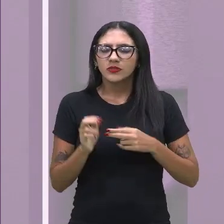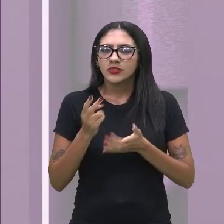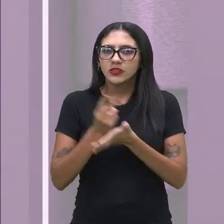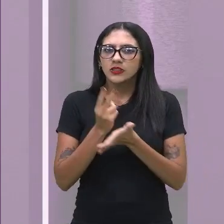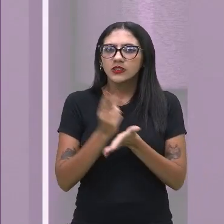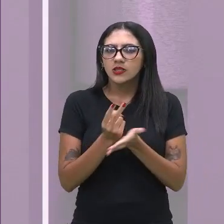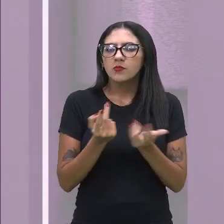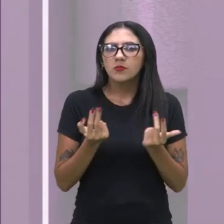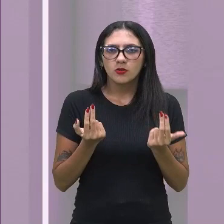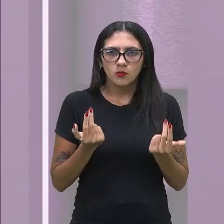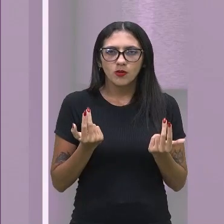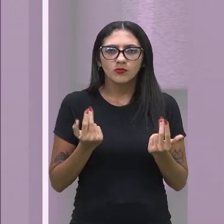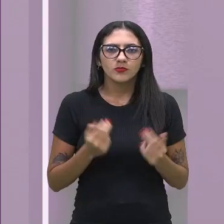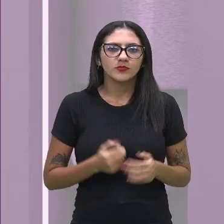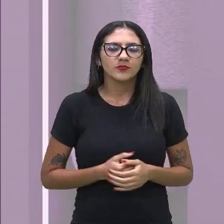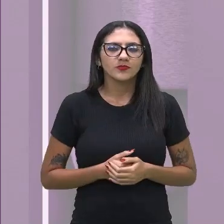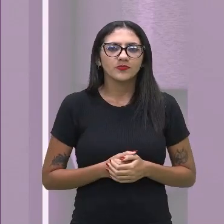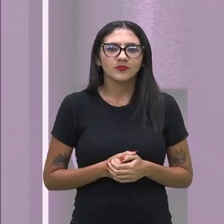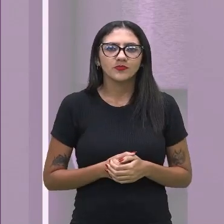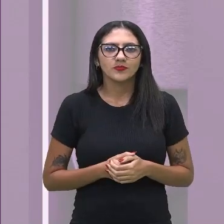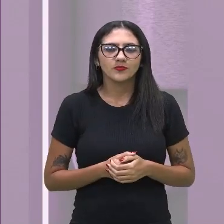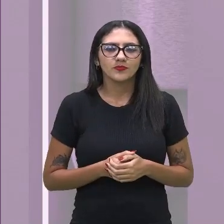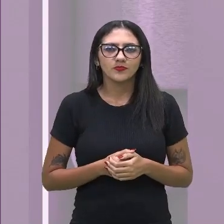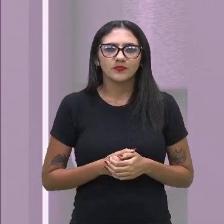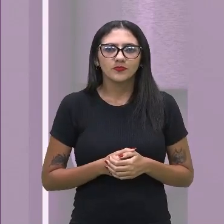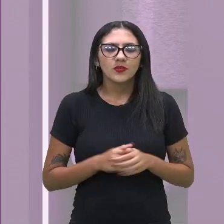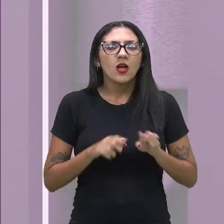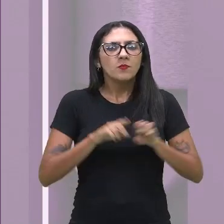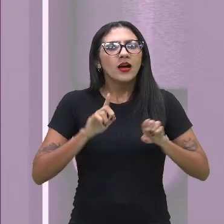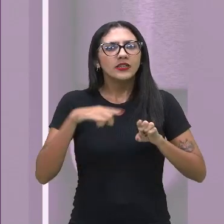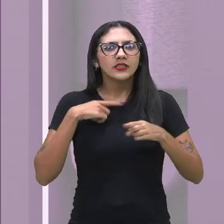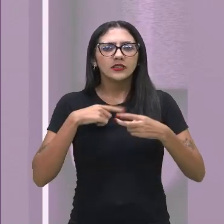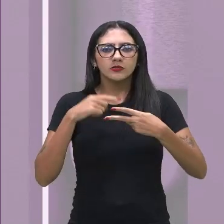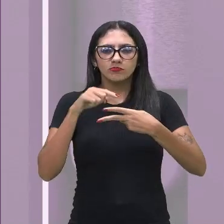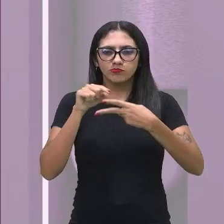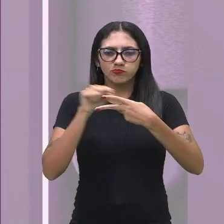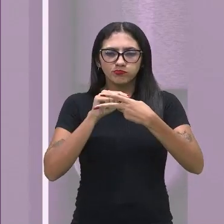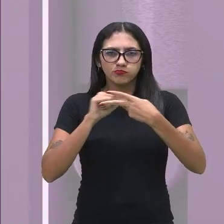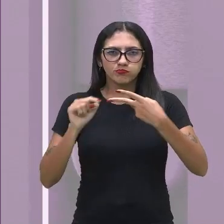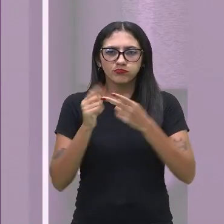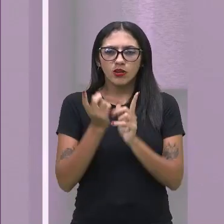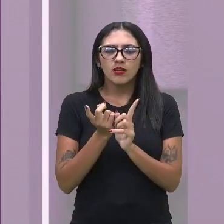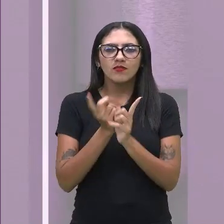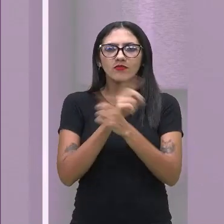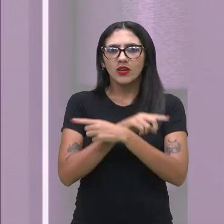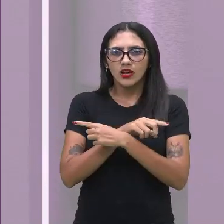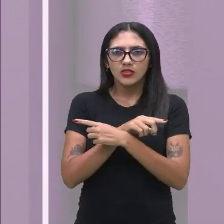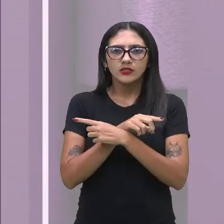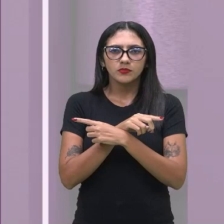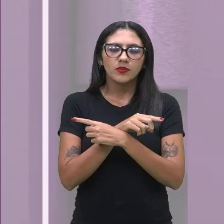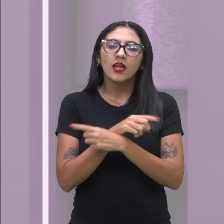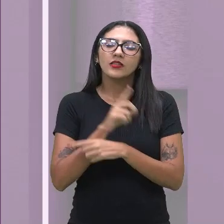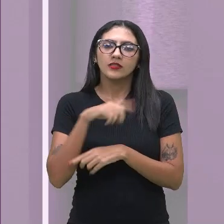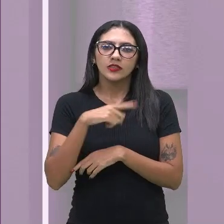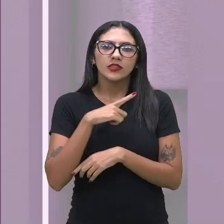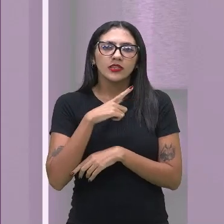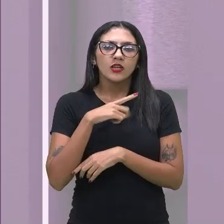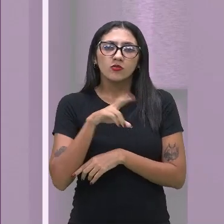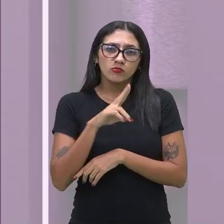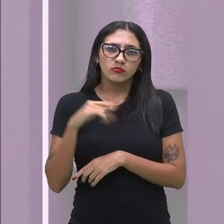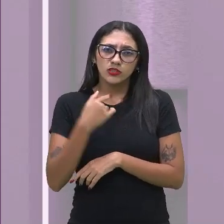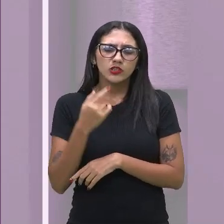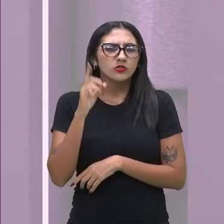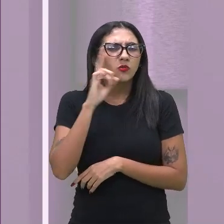sempre congruentes. Mas os ângulos opostos pelo vértice, ou OPV, eles são sim utilizados aí no nosso dia a